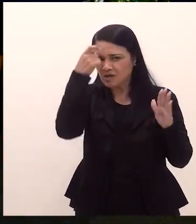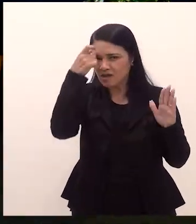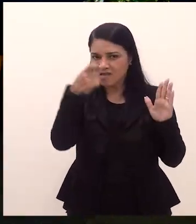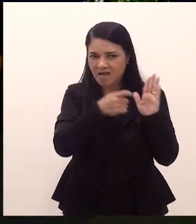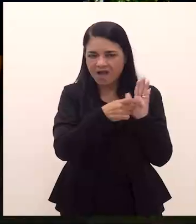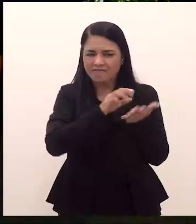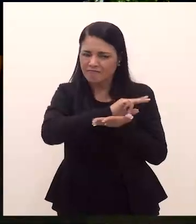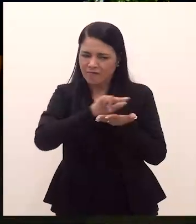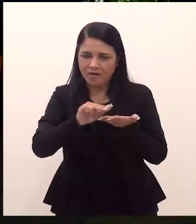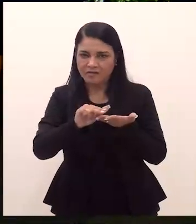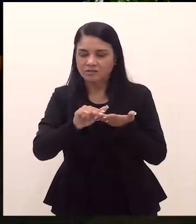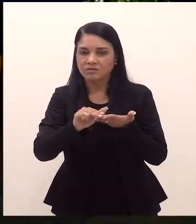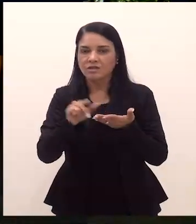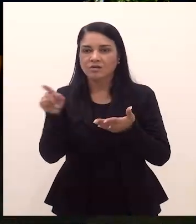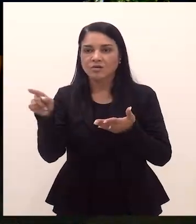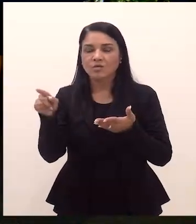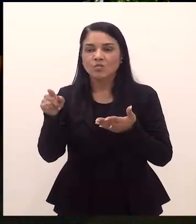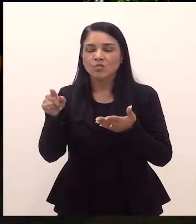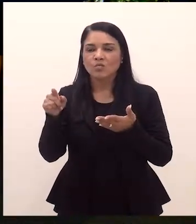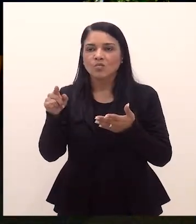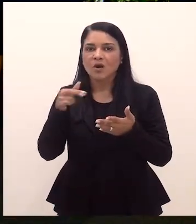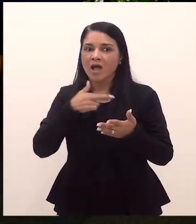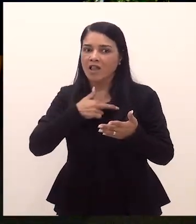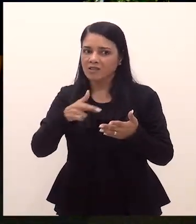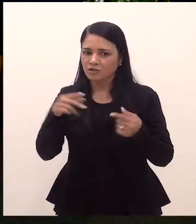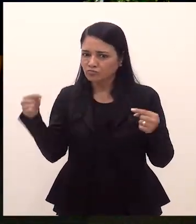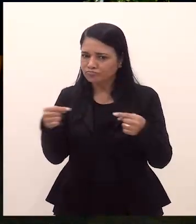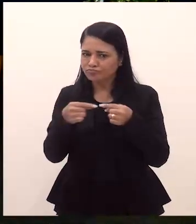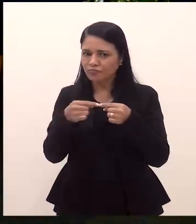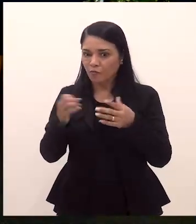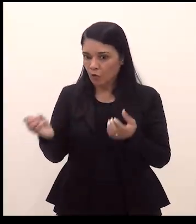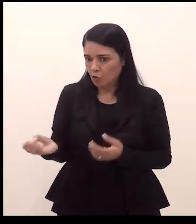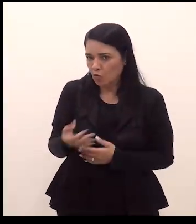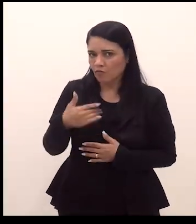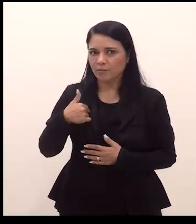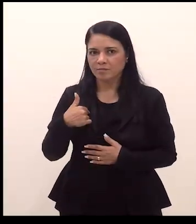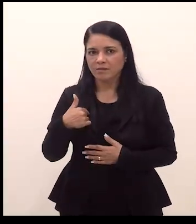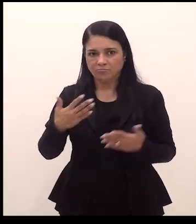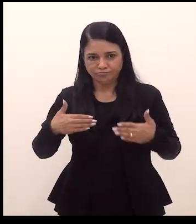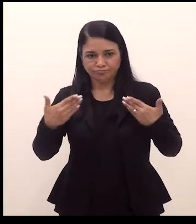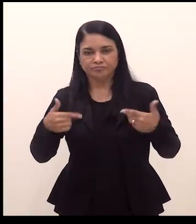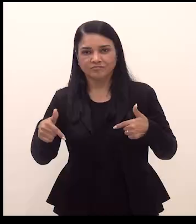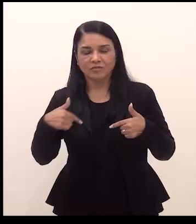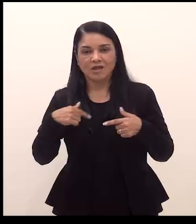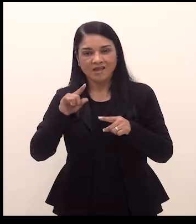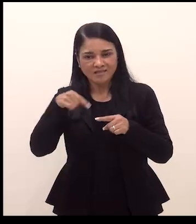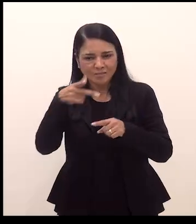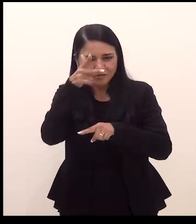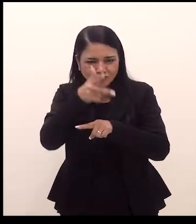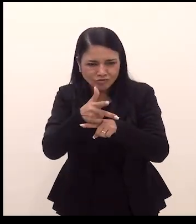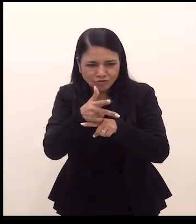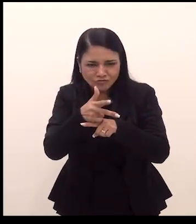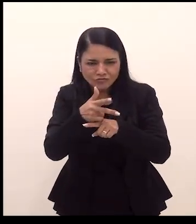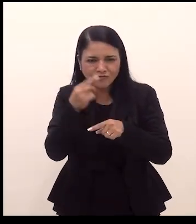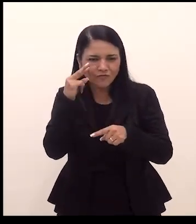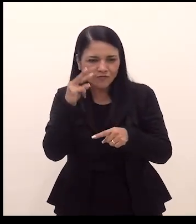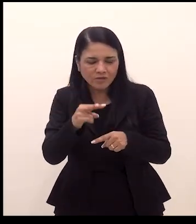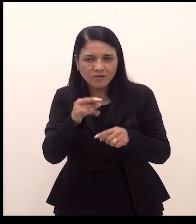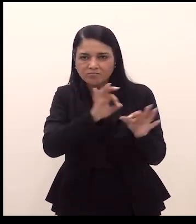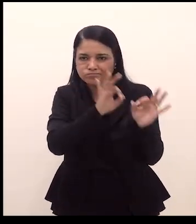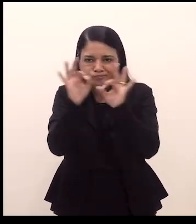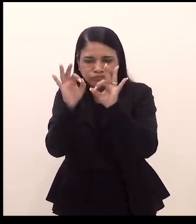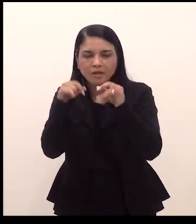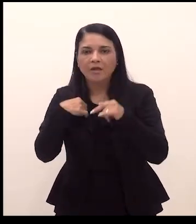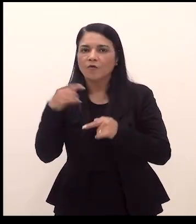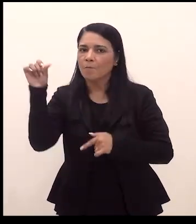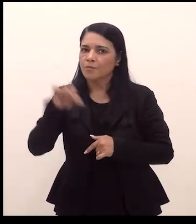me assustou, né? Música IA tem muito. Agora, com esse viés religioso, foi alguma novidade para mim. E depois da repercussão do vídeo, eu descobri que é